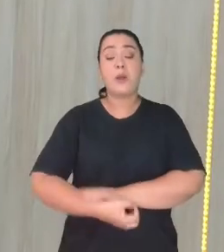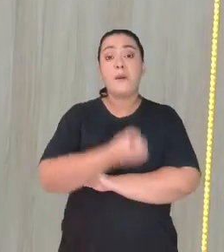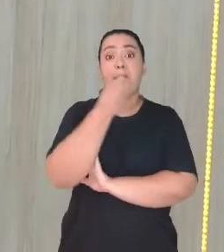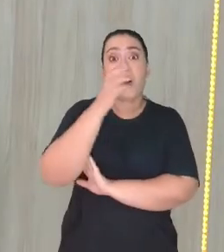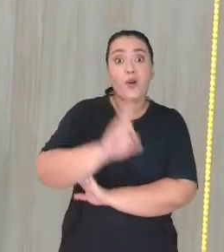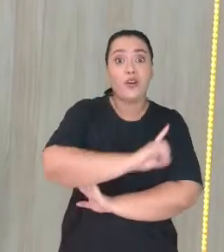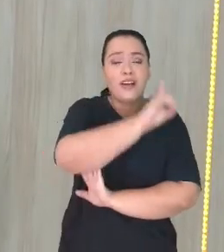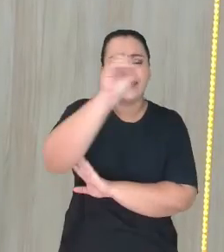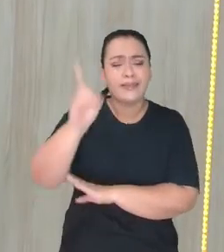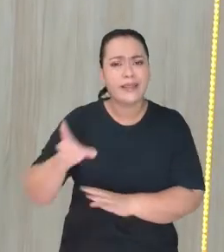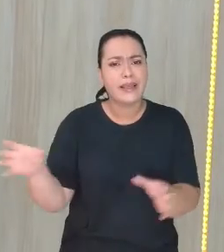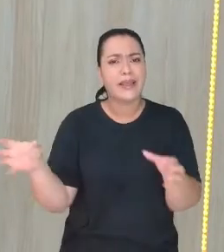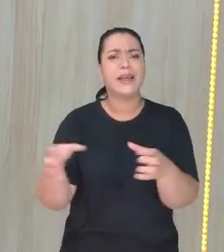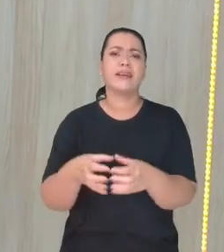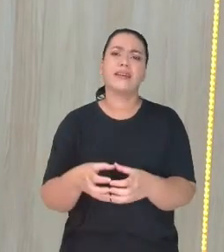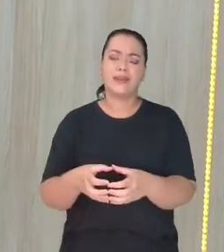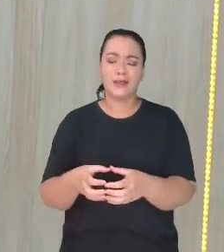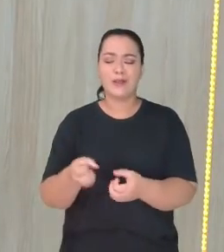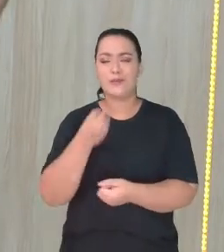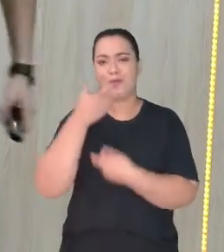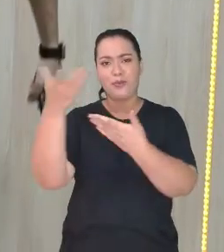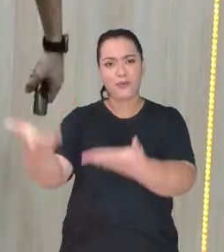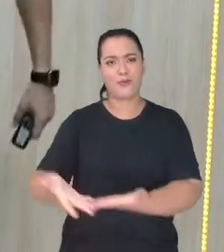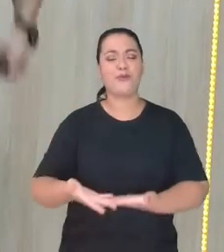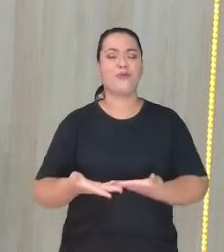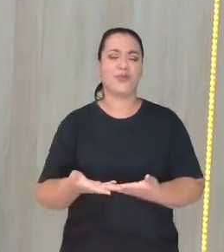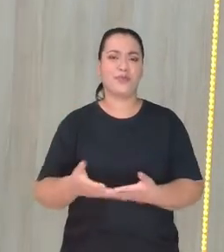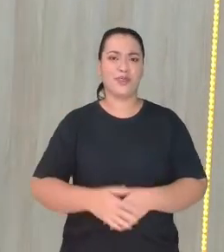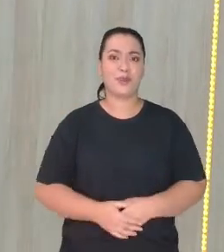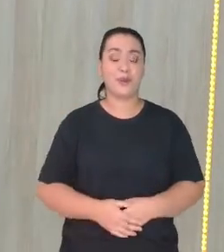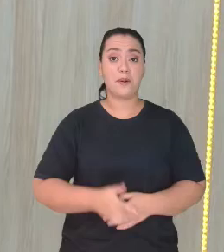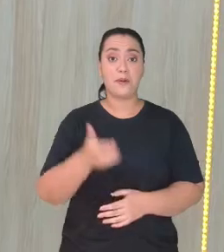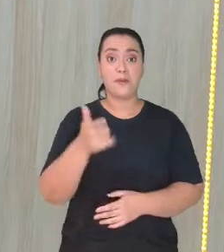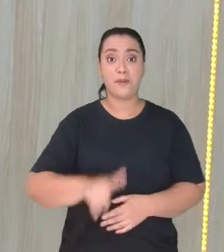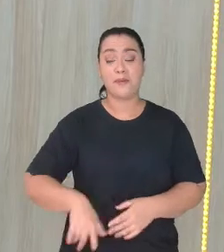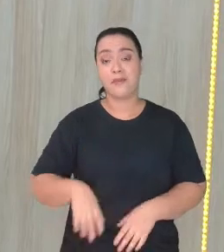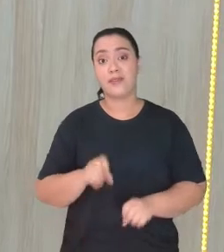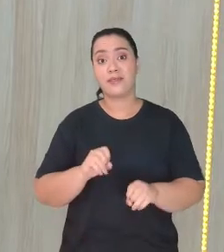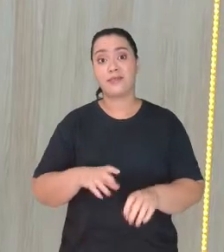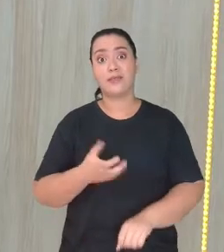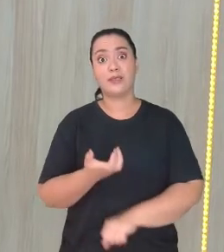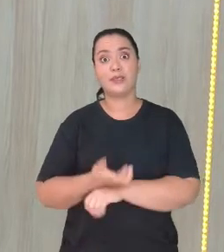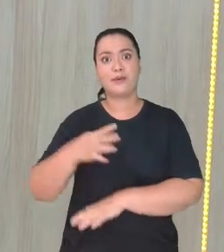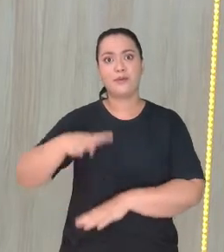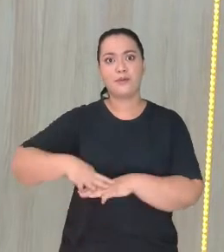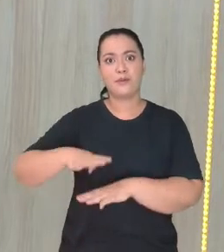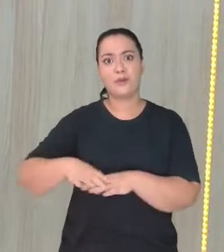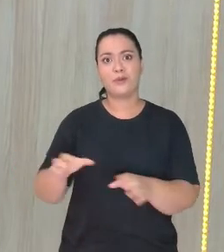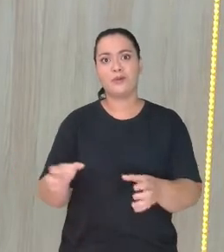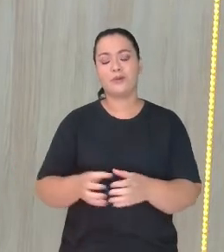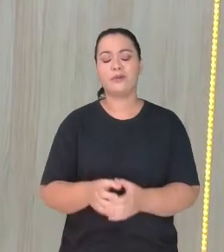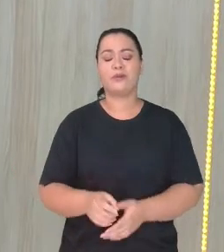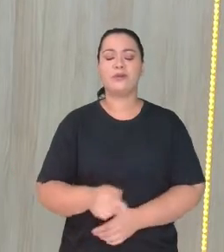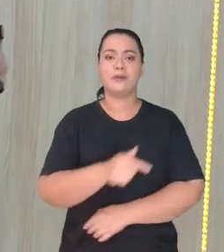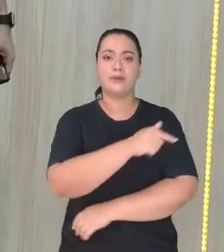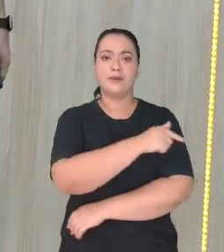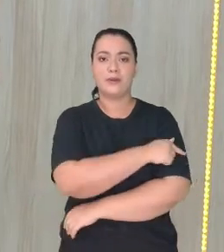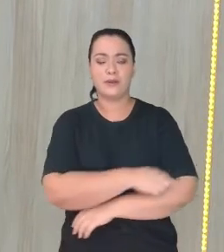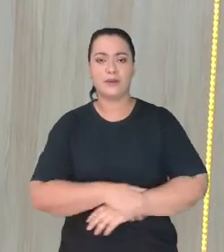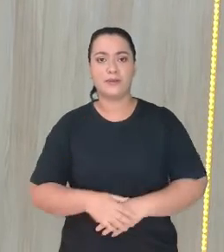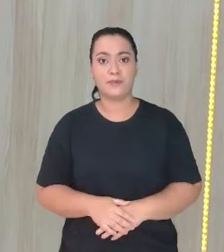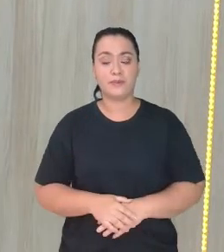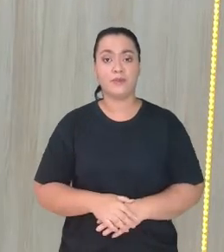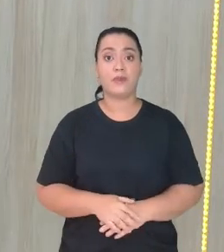Bom dia, galerinha! Seja muito bem-vindo a mais uma aula de matemática para as turmas dos anos finais.